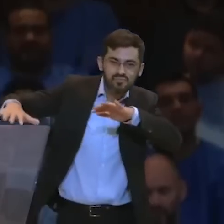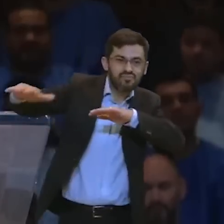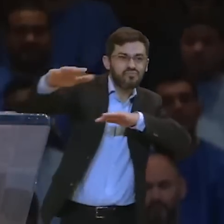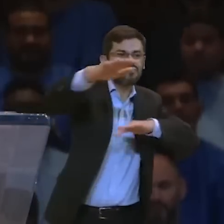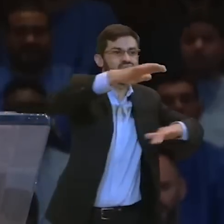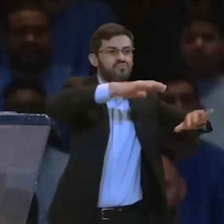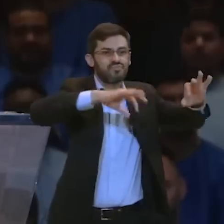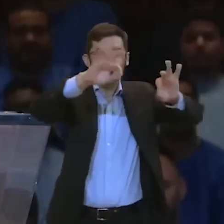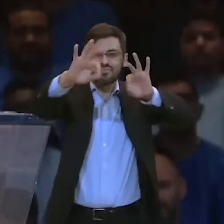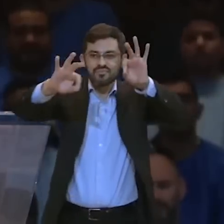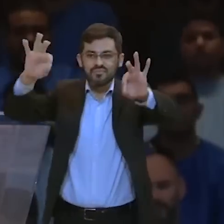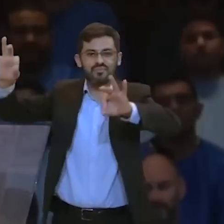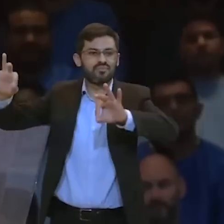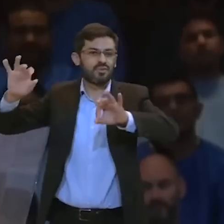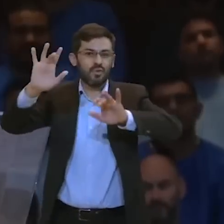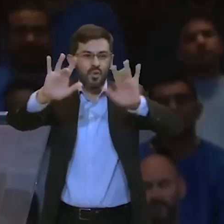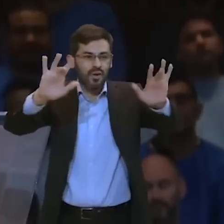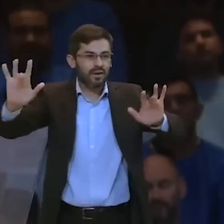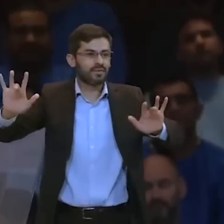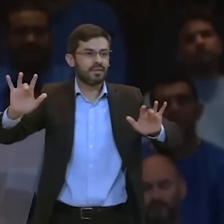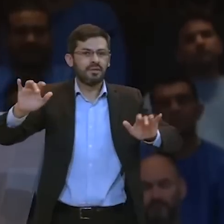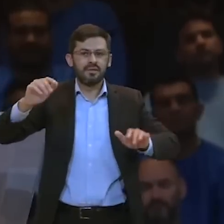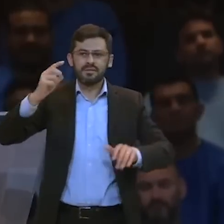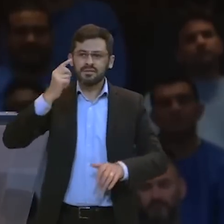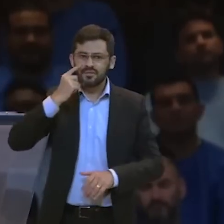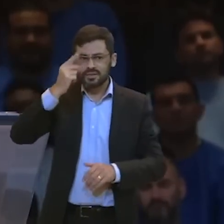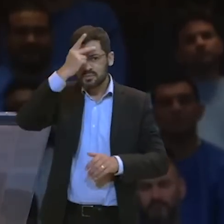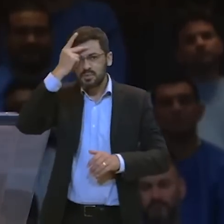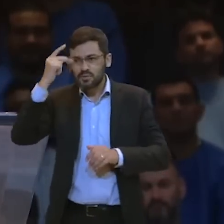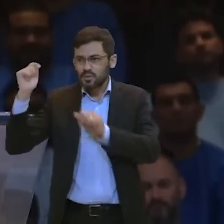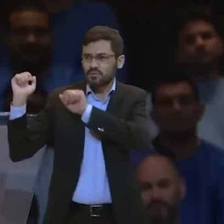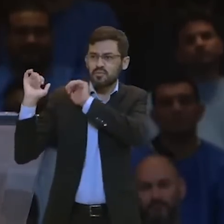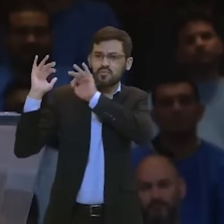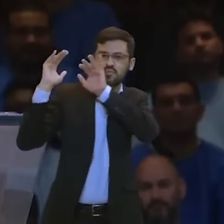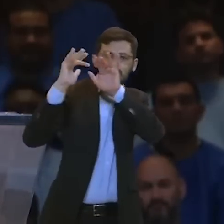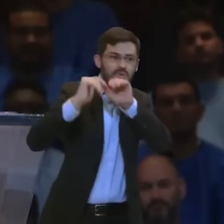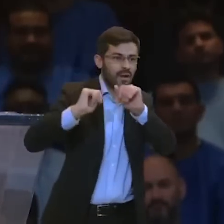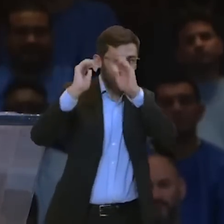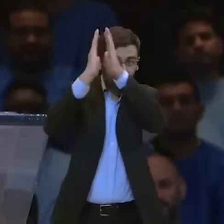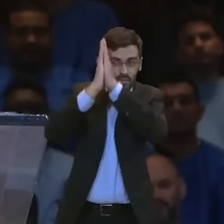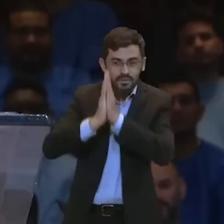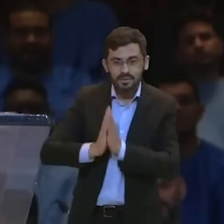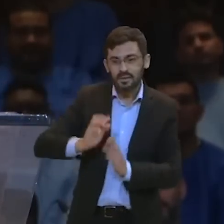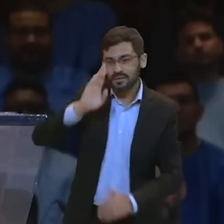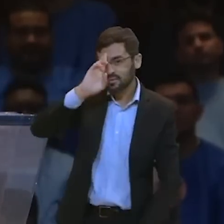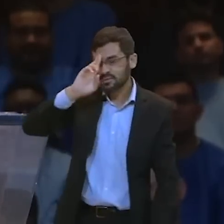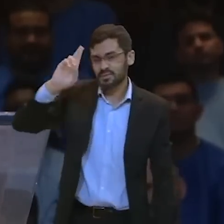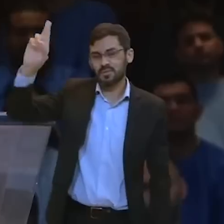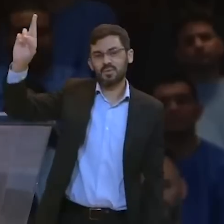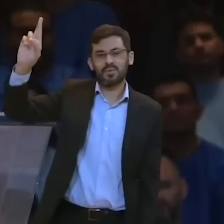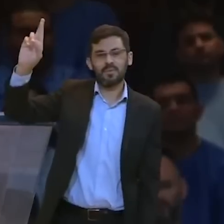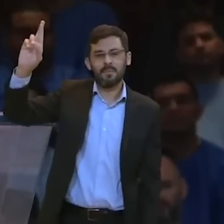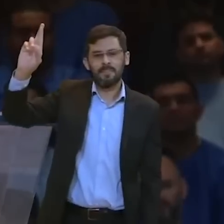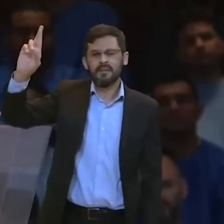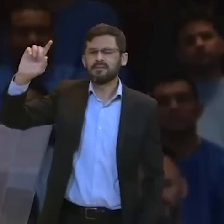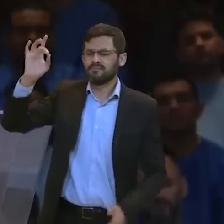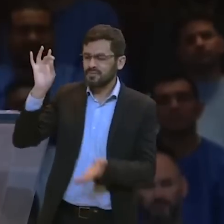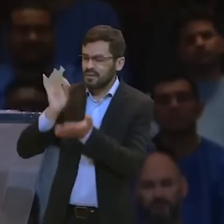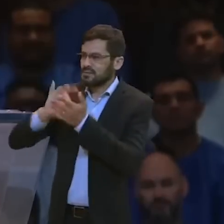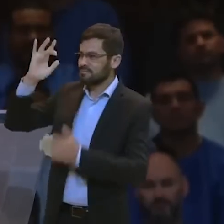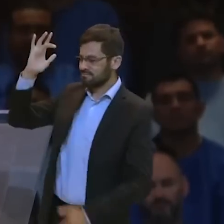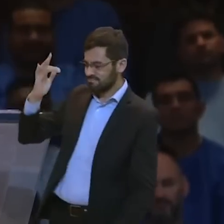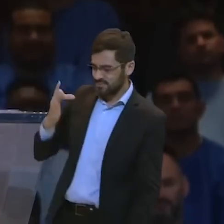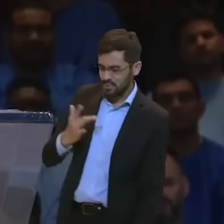daqui, de ver os levitas se juntando para adorar, de ser